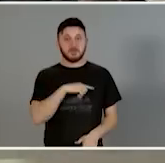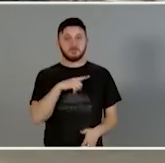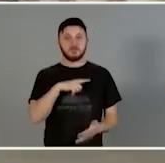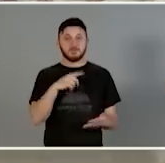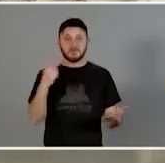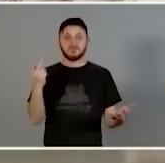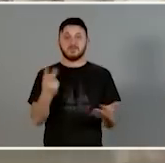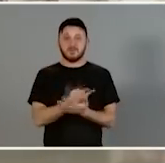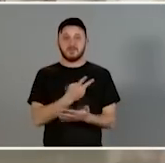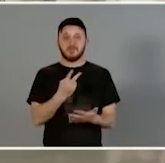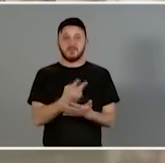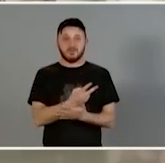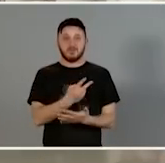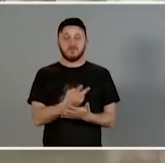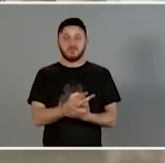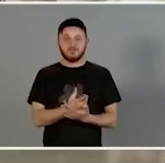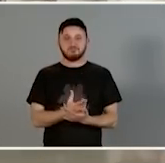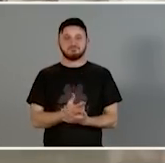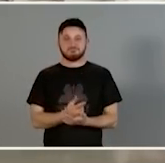erro.